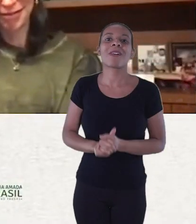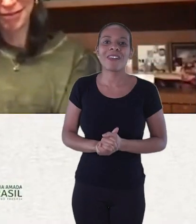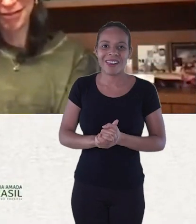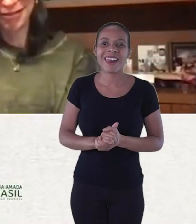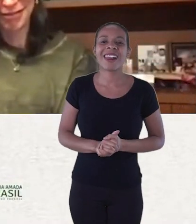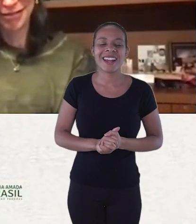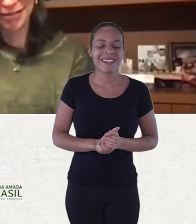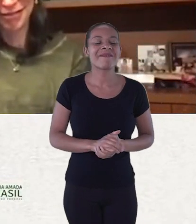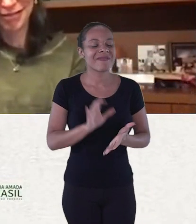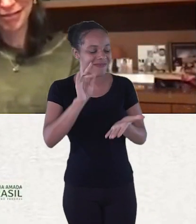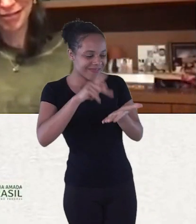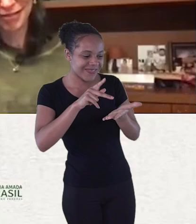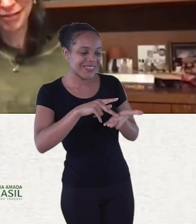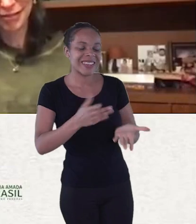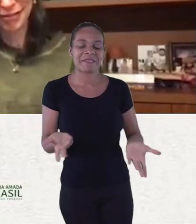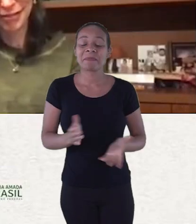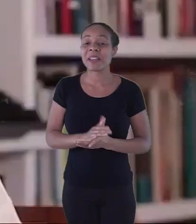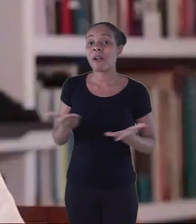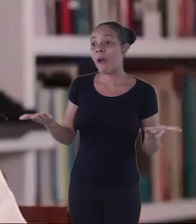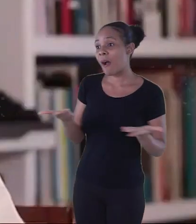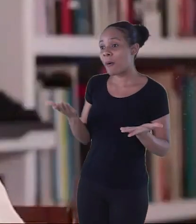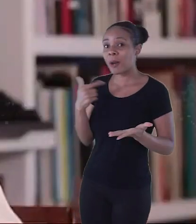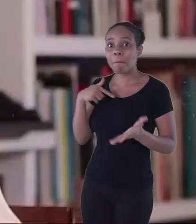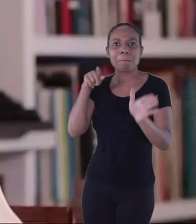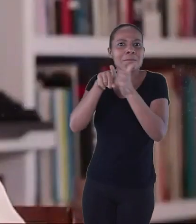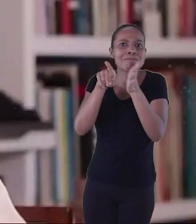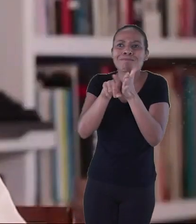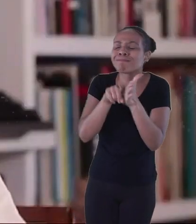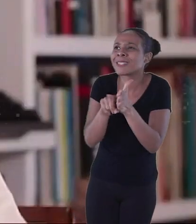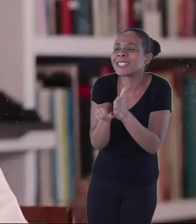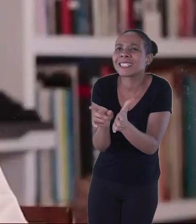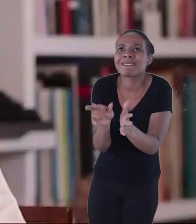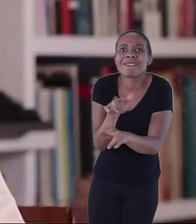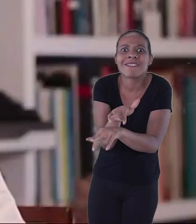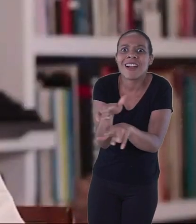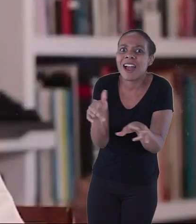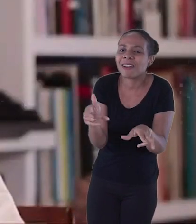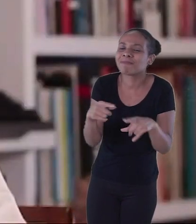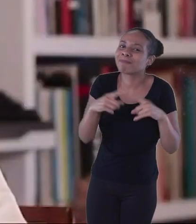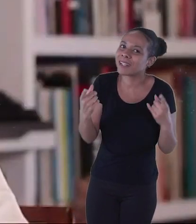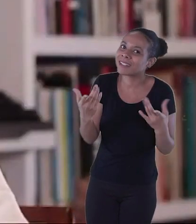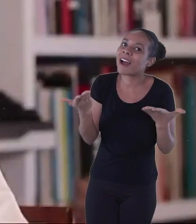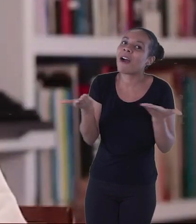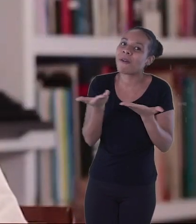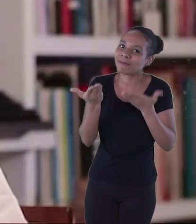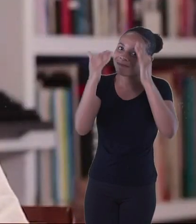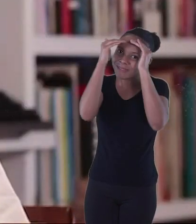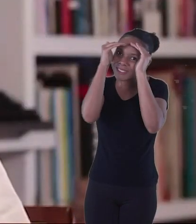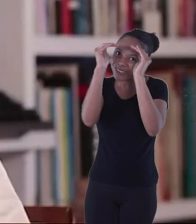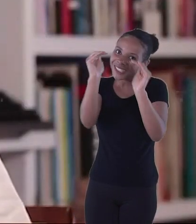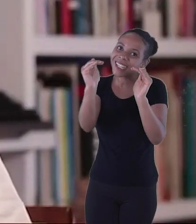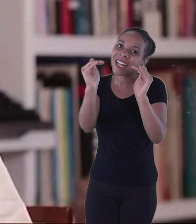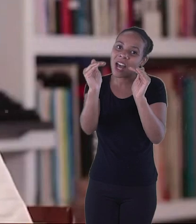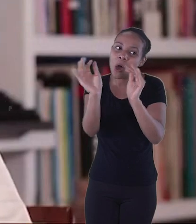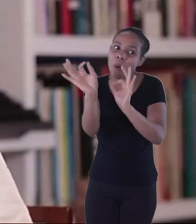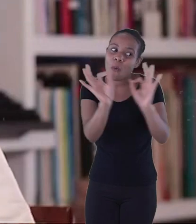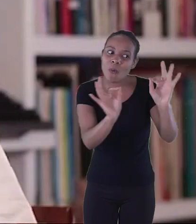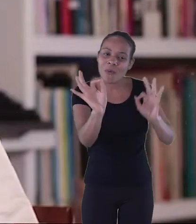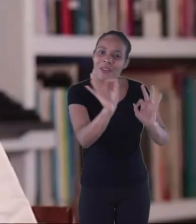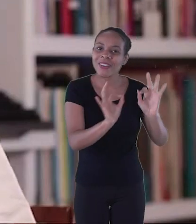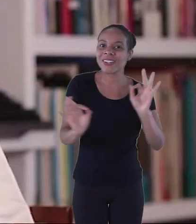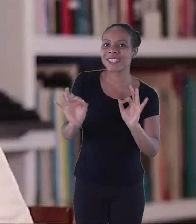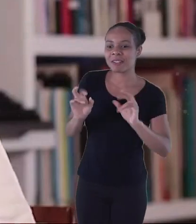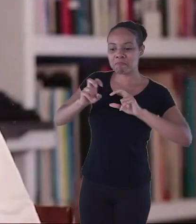Eu estou com um monte de coisa para perguntar, mas vamos respeitar, como diz o outro, democraticamente, organizada a mesa, né, que é meu papel de organizar a